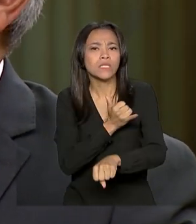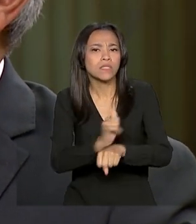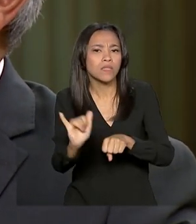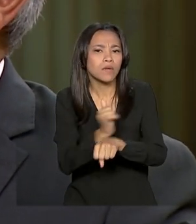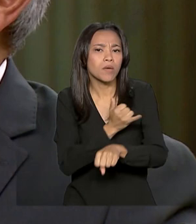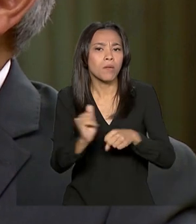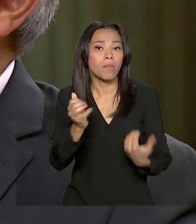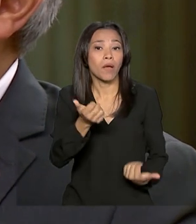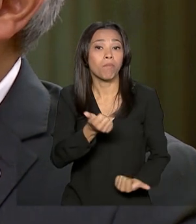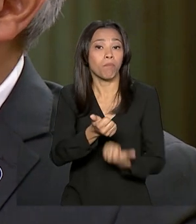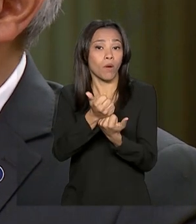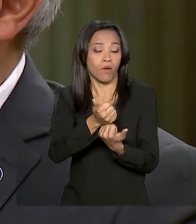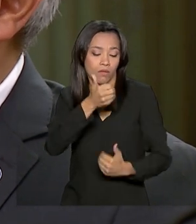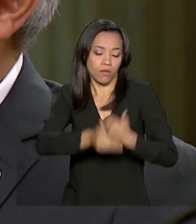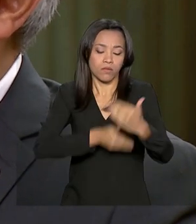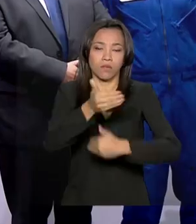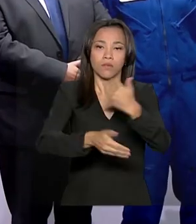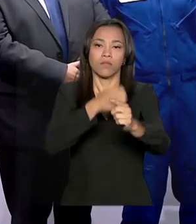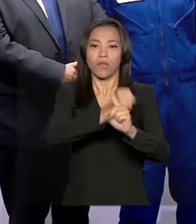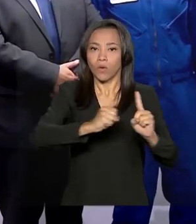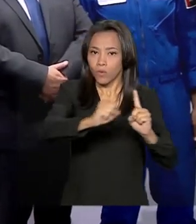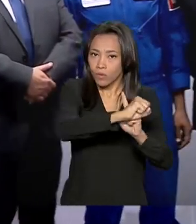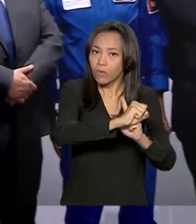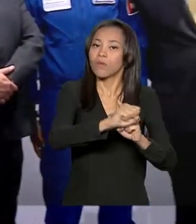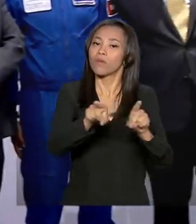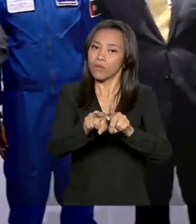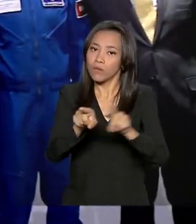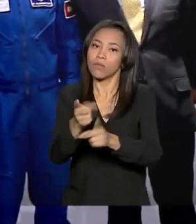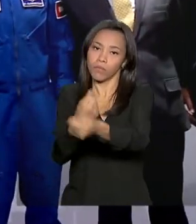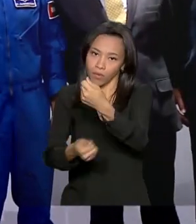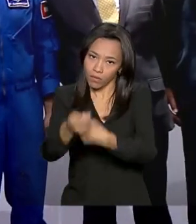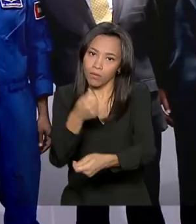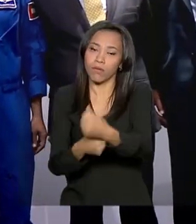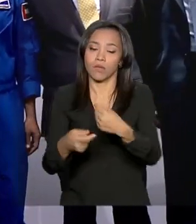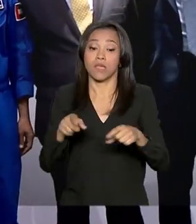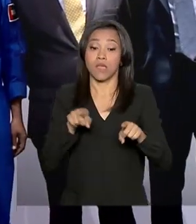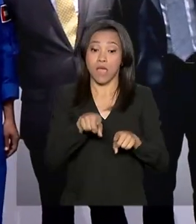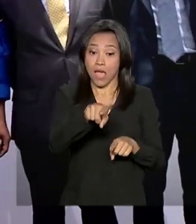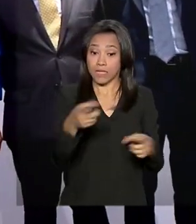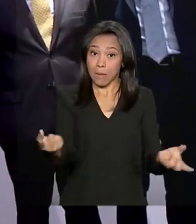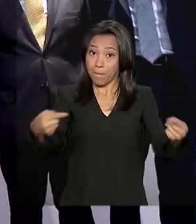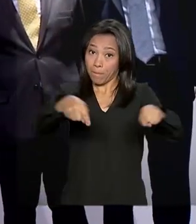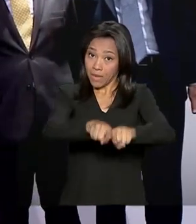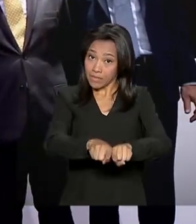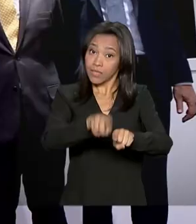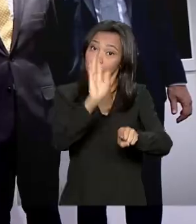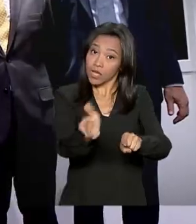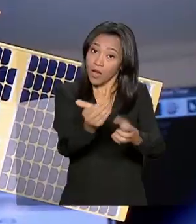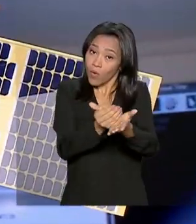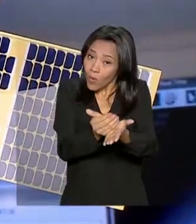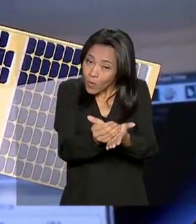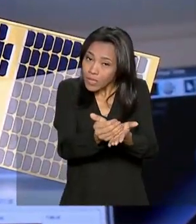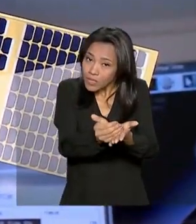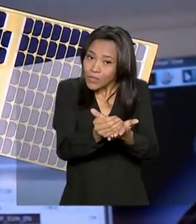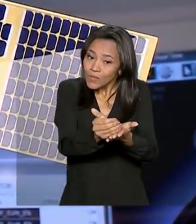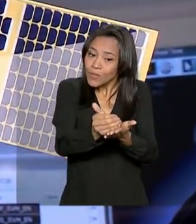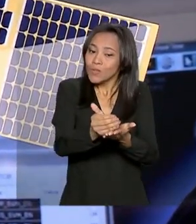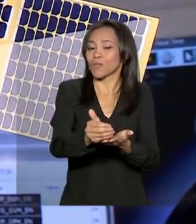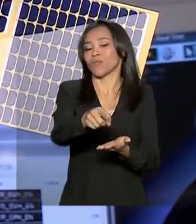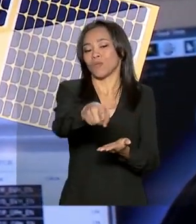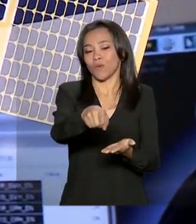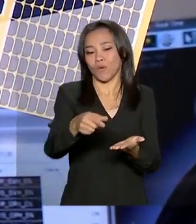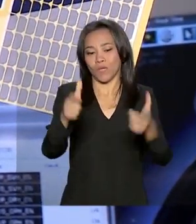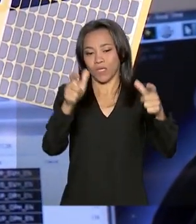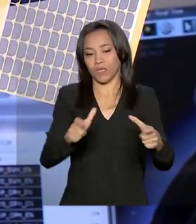econômico mas também social uma parceria no setor aeroespacial começou a ser costurada nos centros de